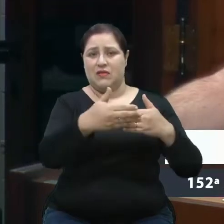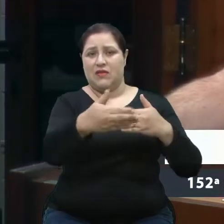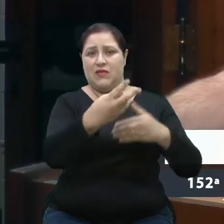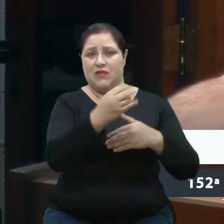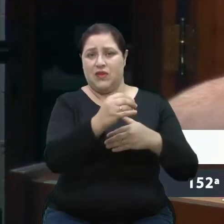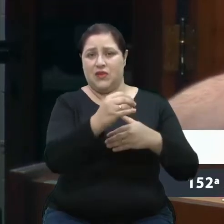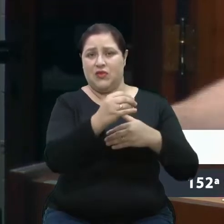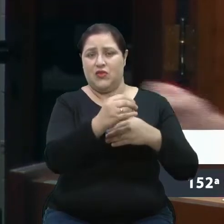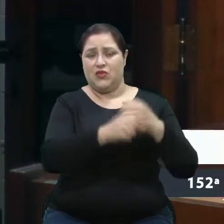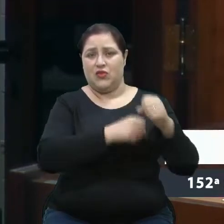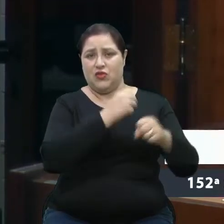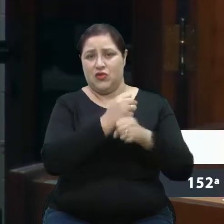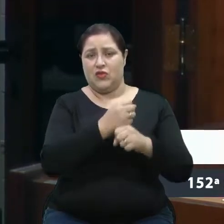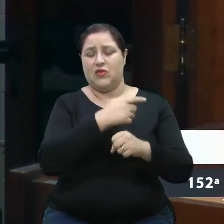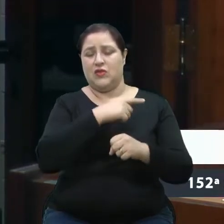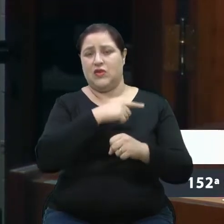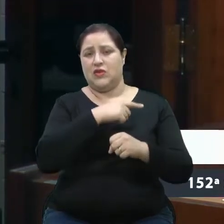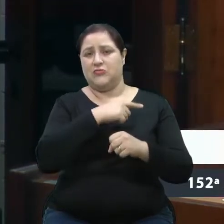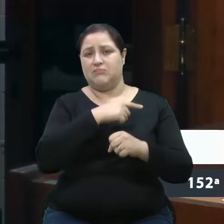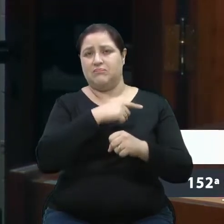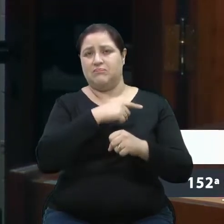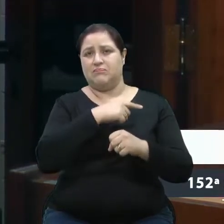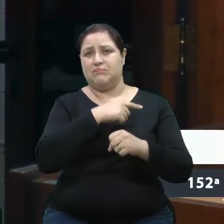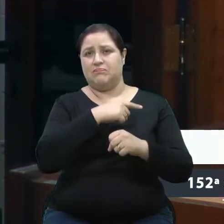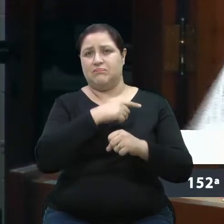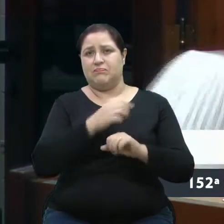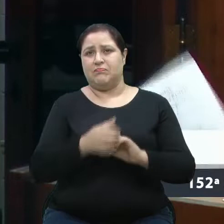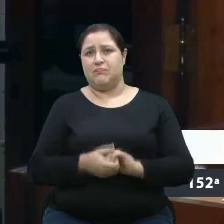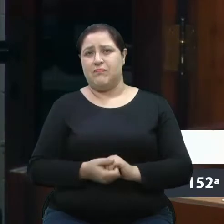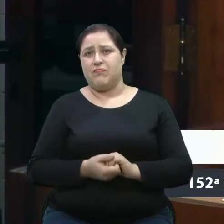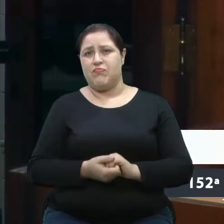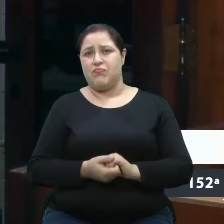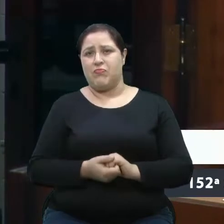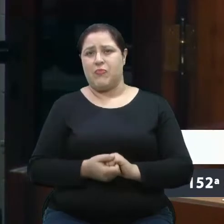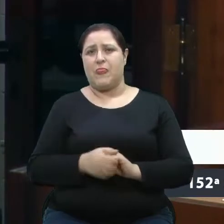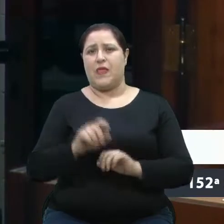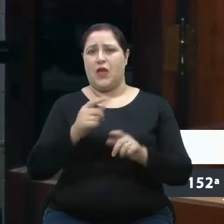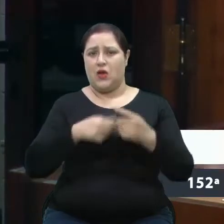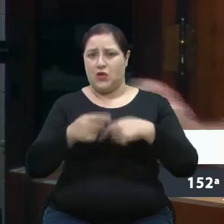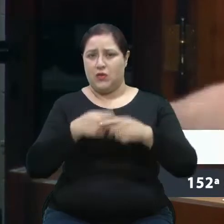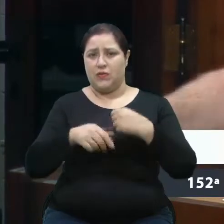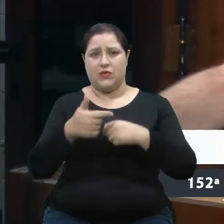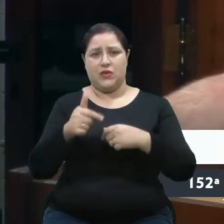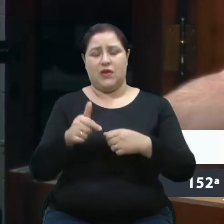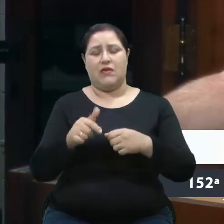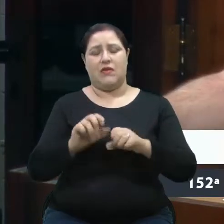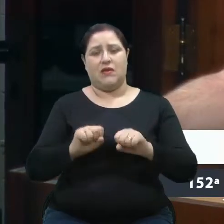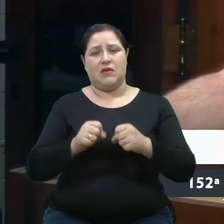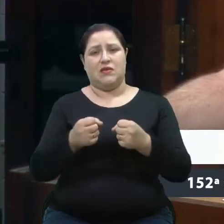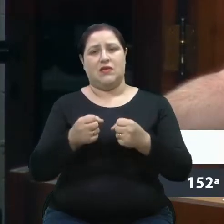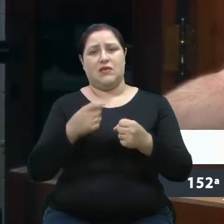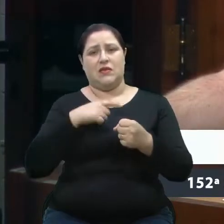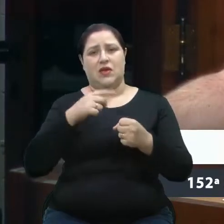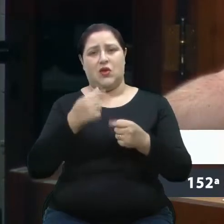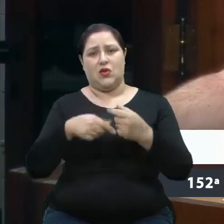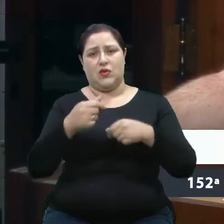das commodities vivido durante o governo do ex-presidiário Lula, a economia não resistiu e entrou em